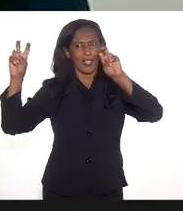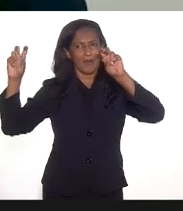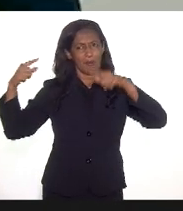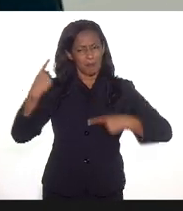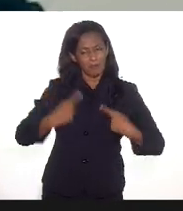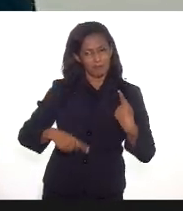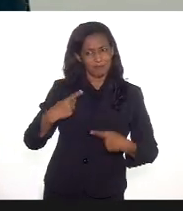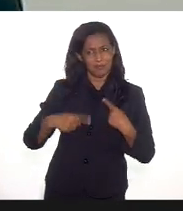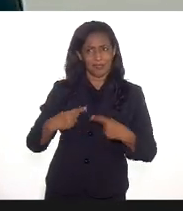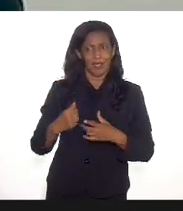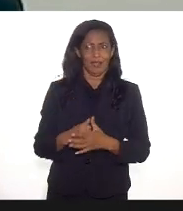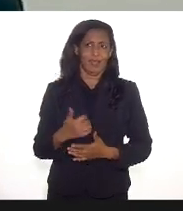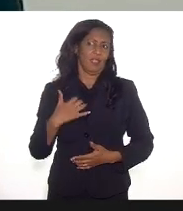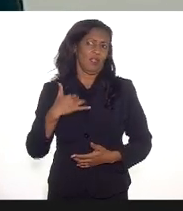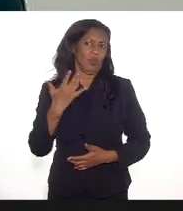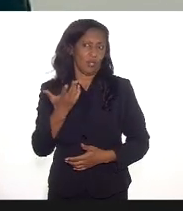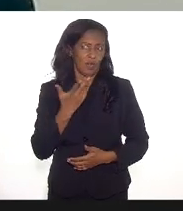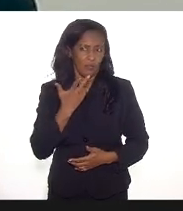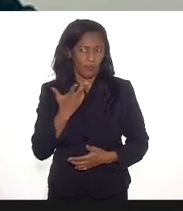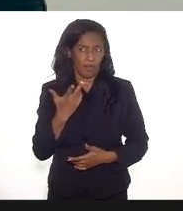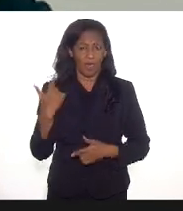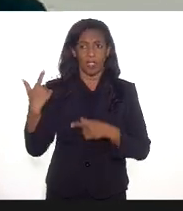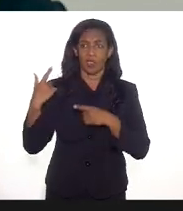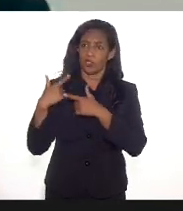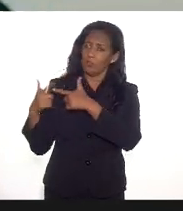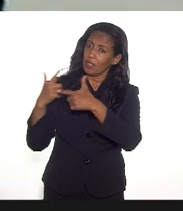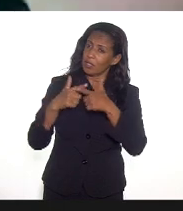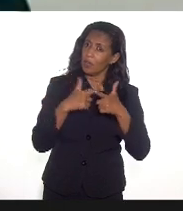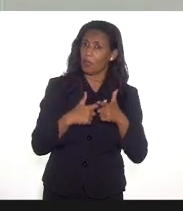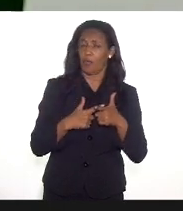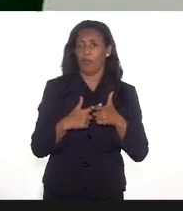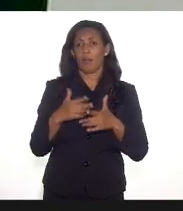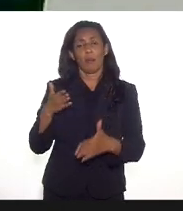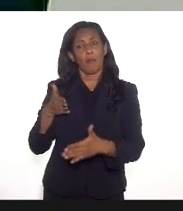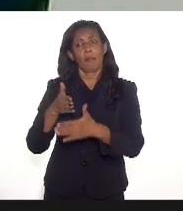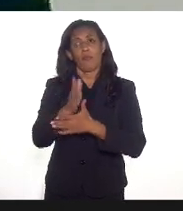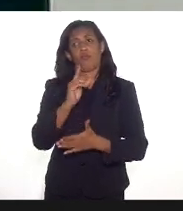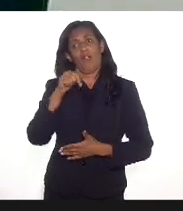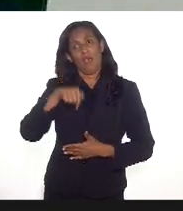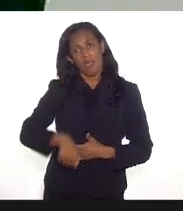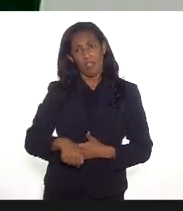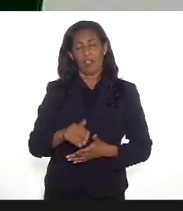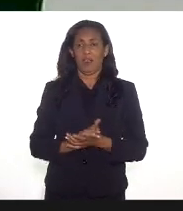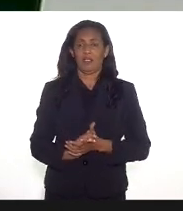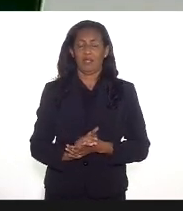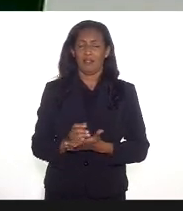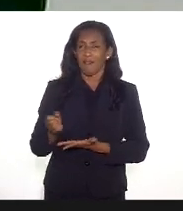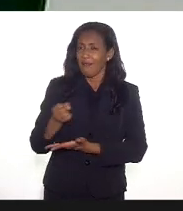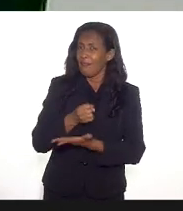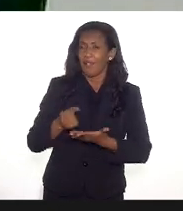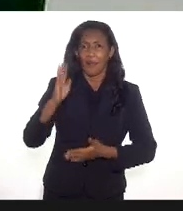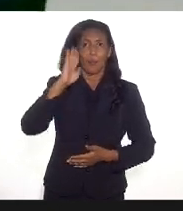debate, e eu quero dizer, deputado Espírito, podemos ter problema para aprovar este debate, tão fundamental para o Estado do Rio de Janeiro e